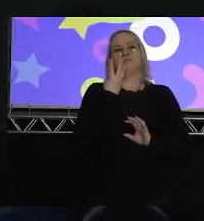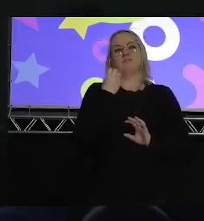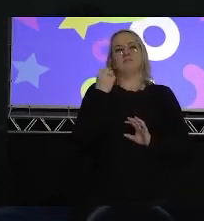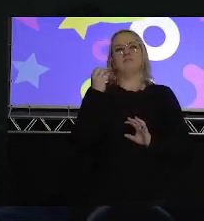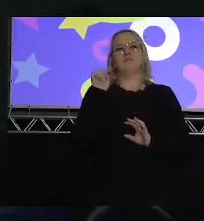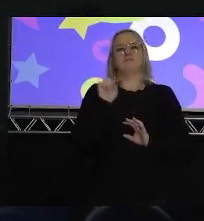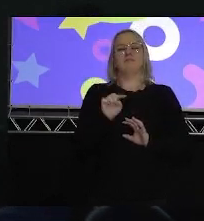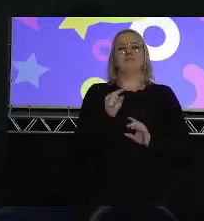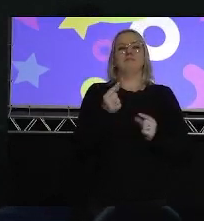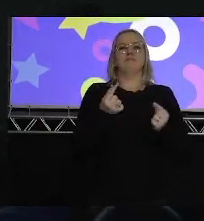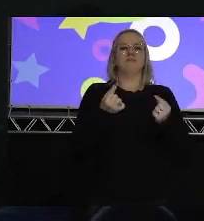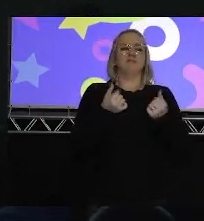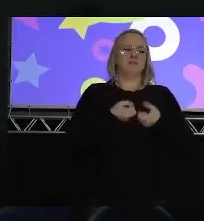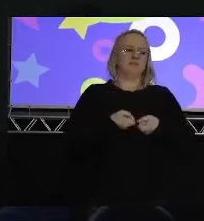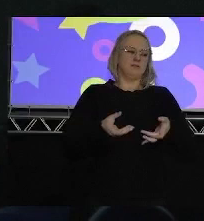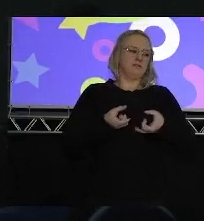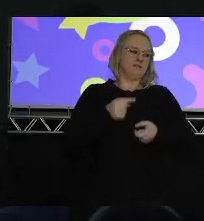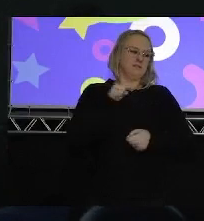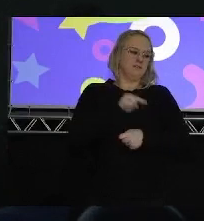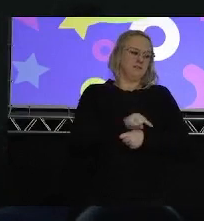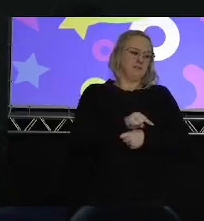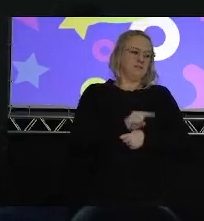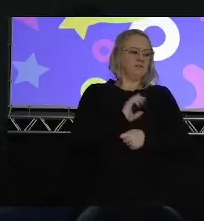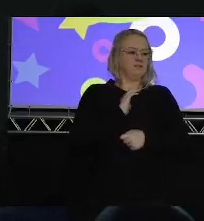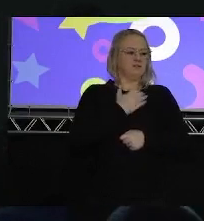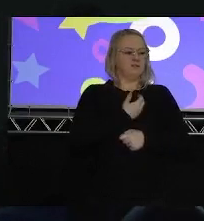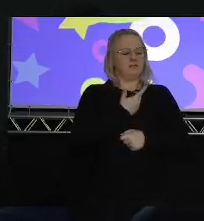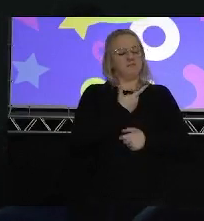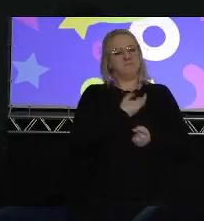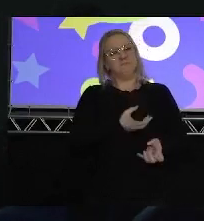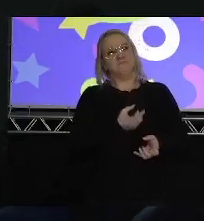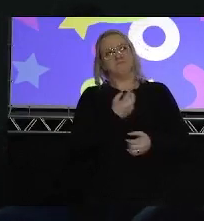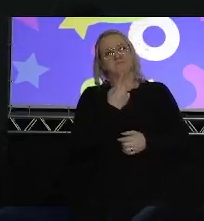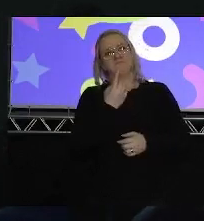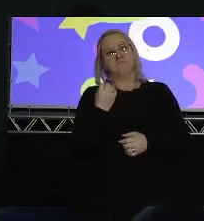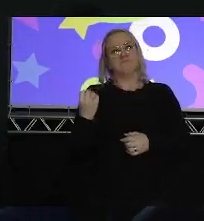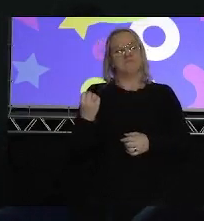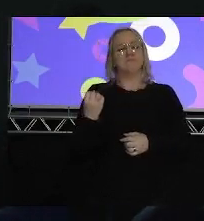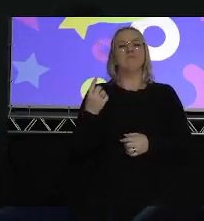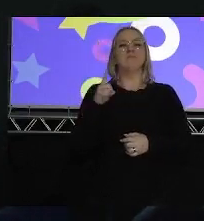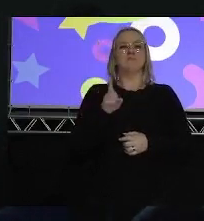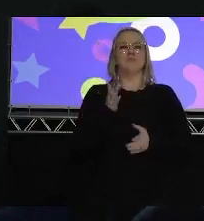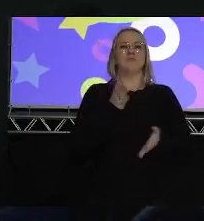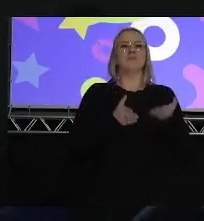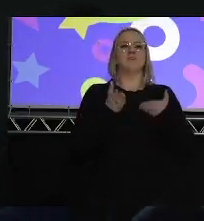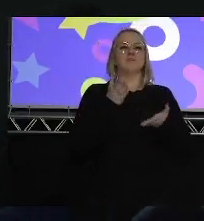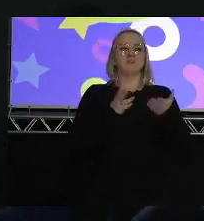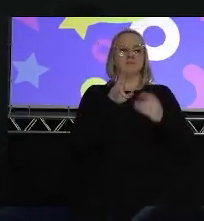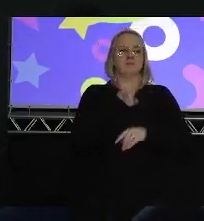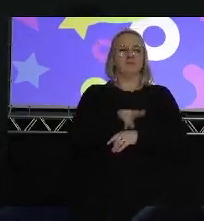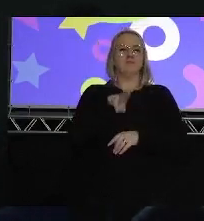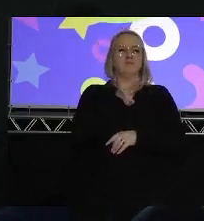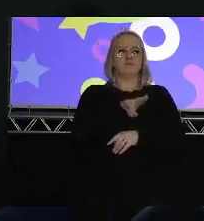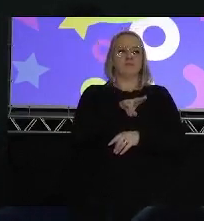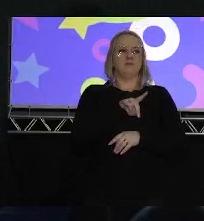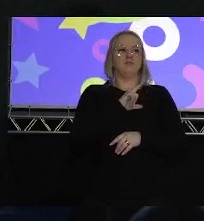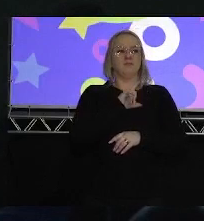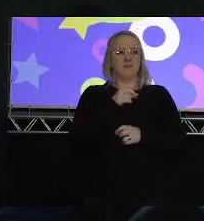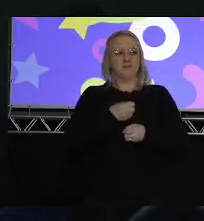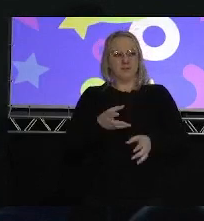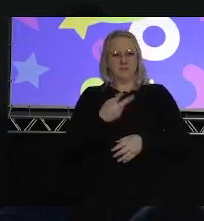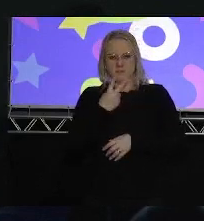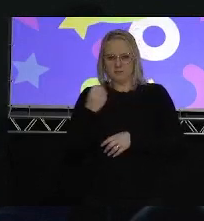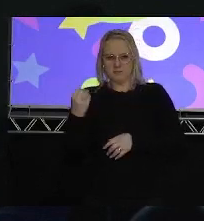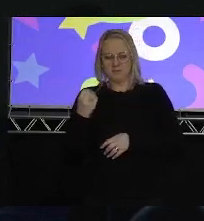gastar nisso, 200 mil para gastar nisso. A gente gastou 100, e isso já atendeu a necessidade do usuário. Vamos gastar os outros 200?